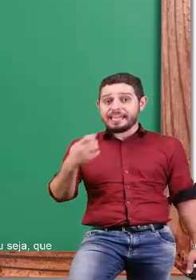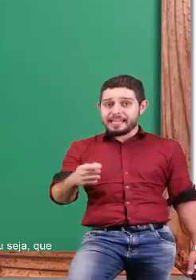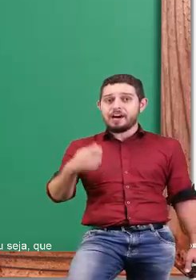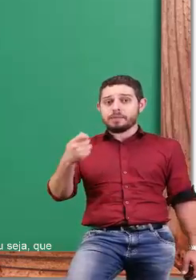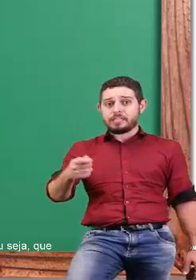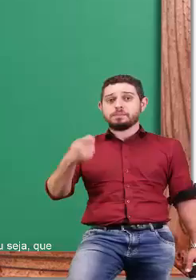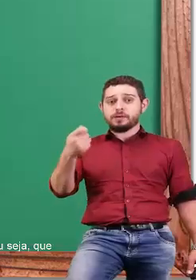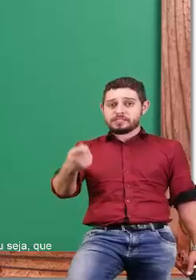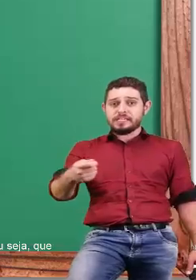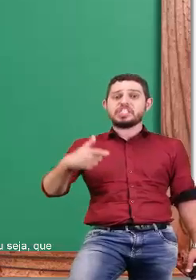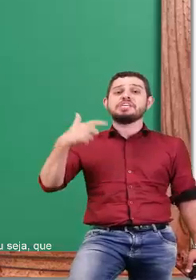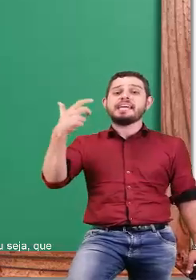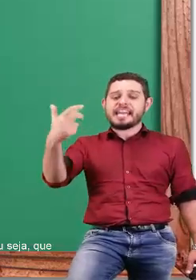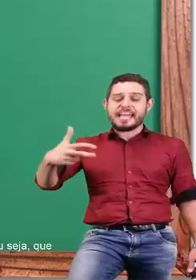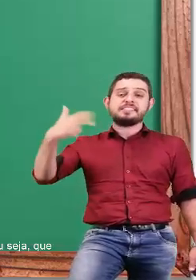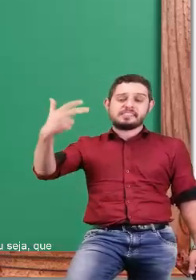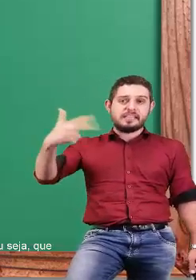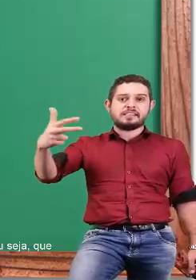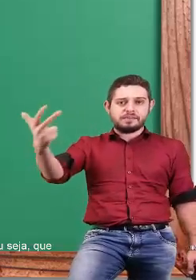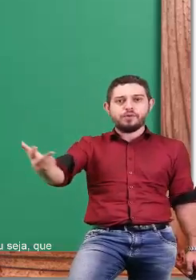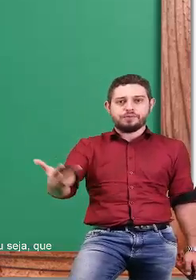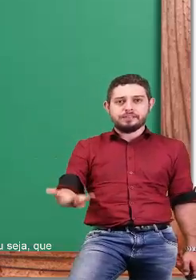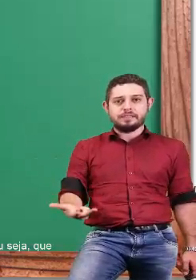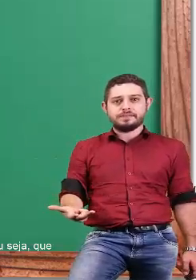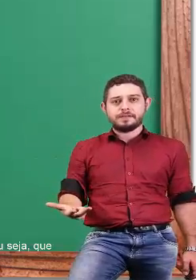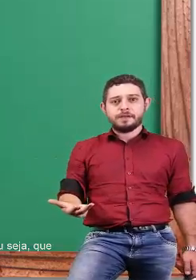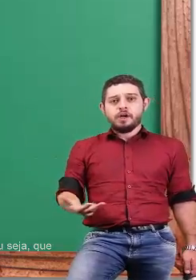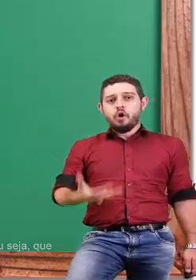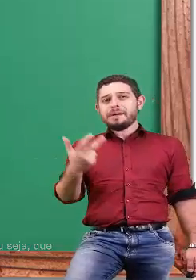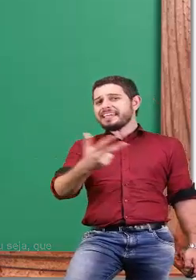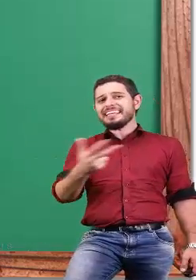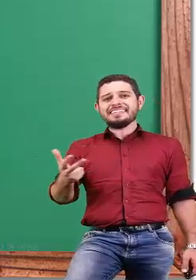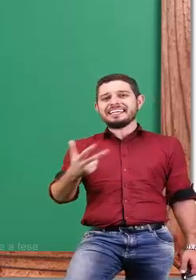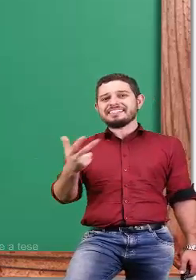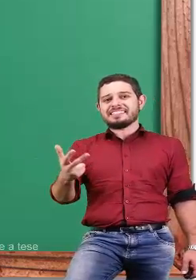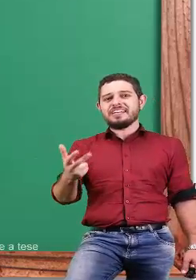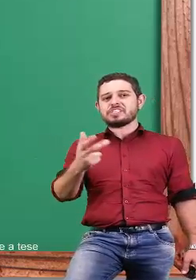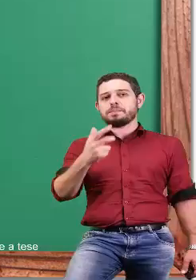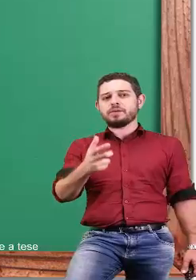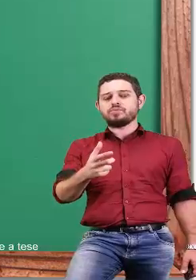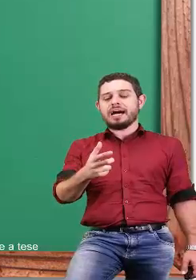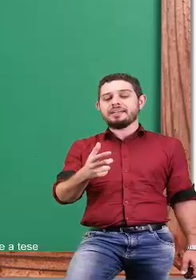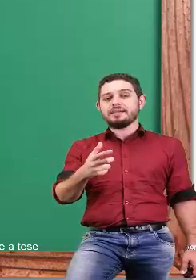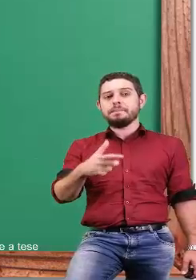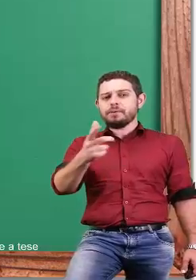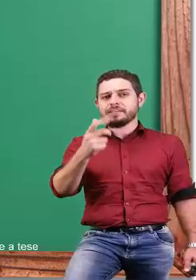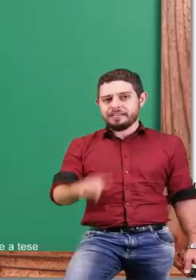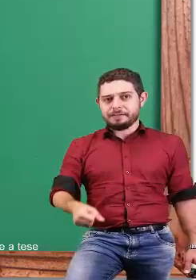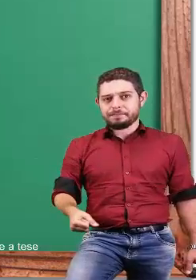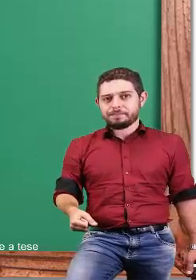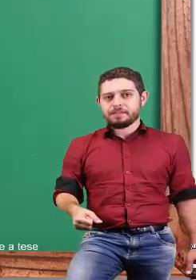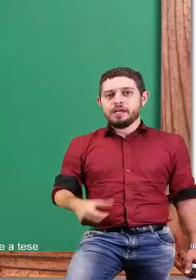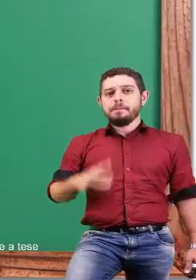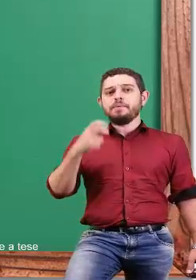é realmente importante e que merece ser desenvolvida. Uma técnica interessante é se perguntar por